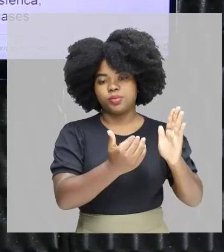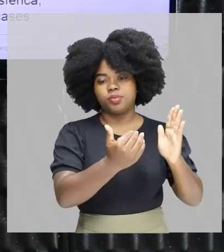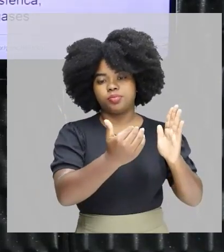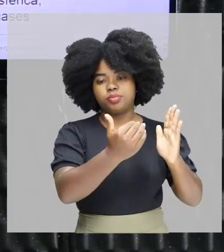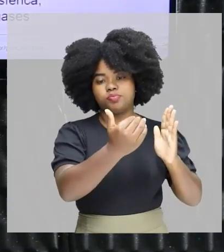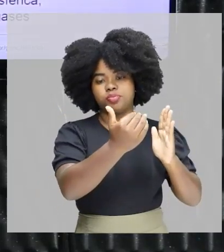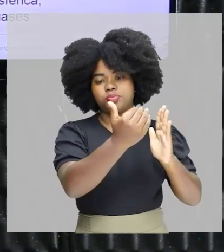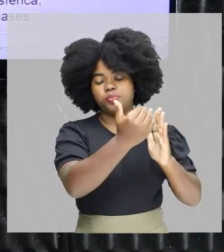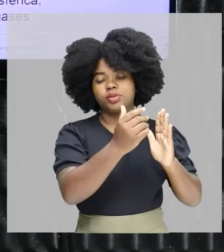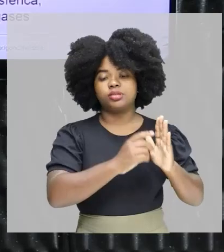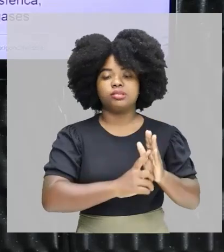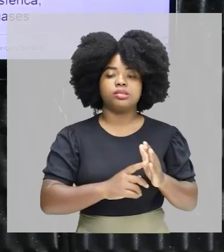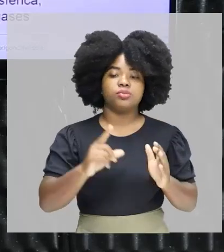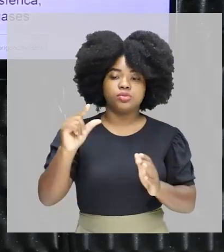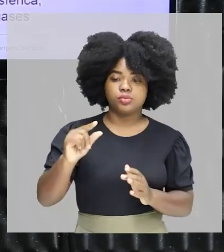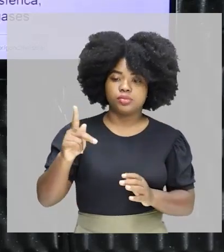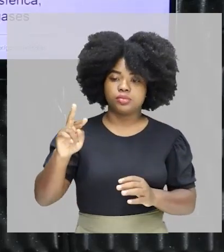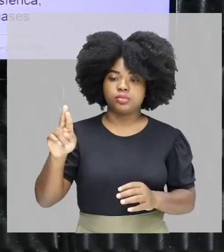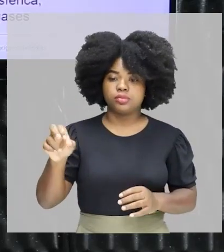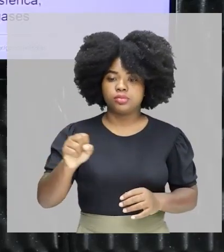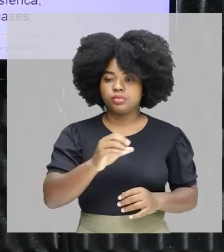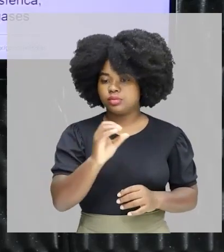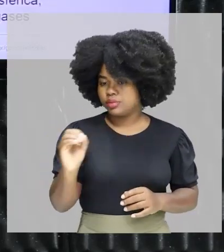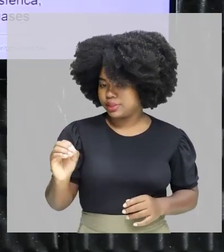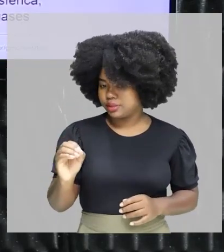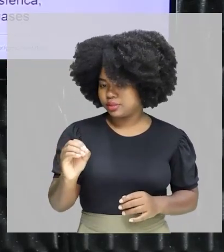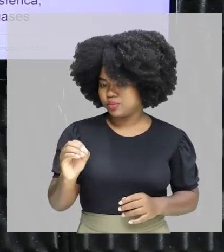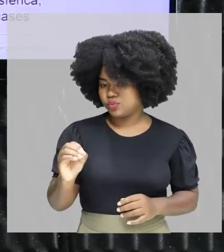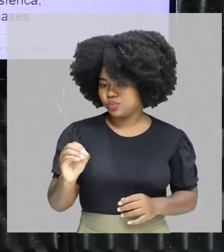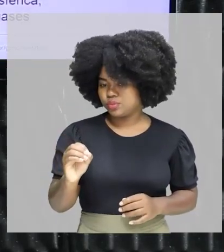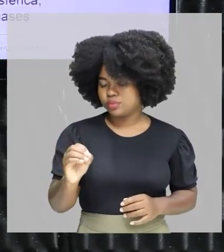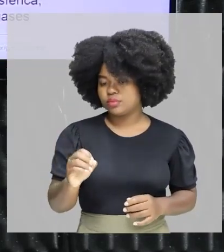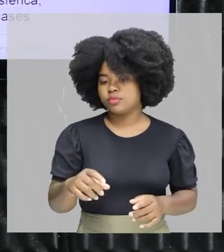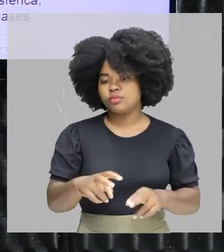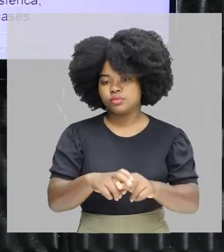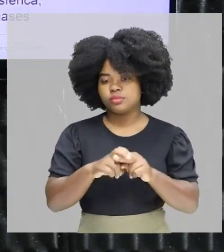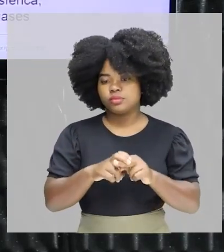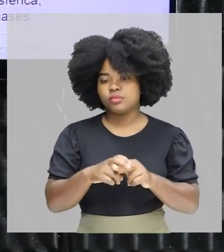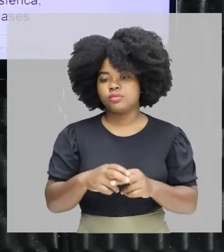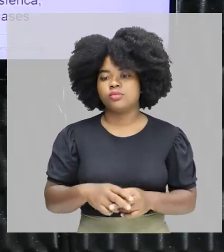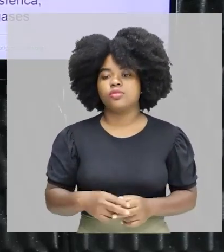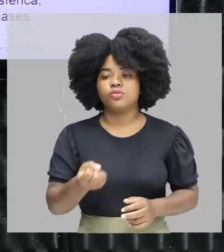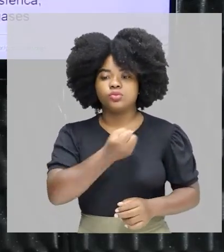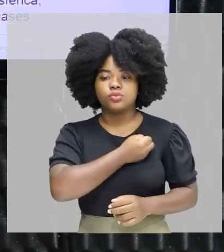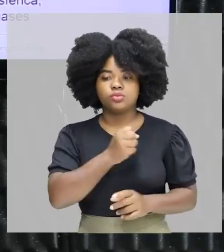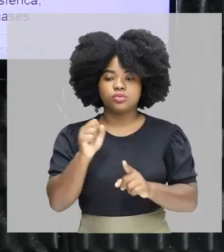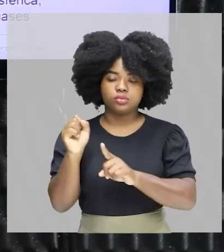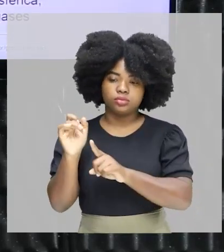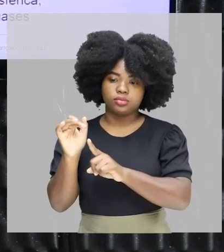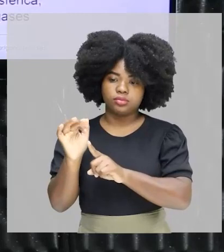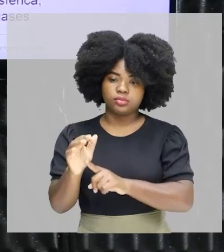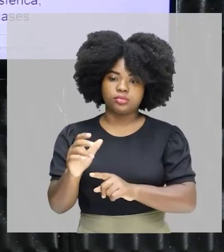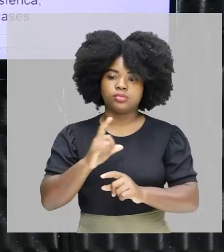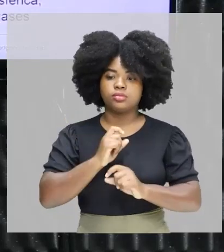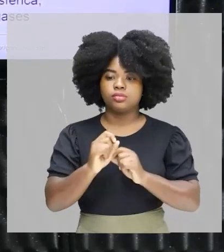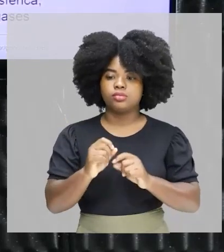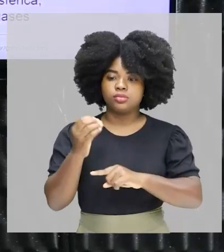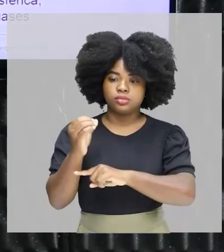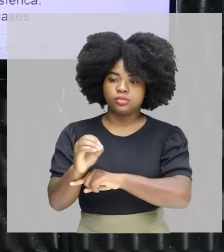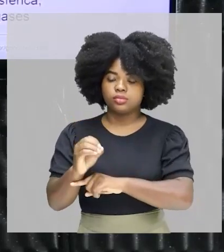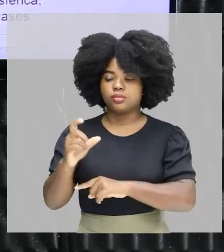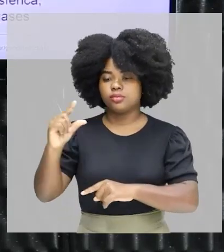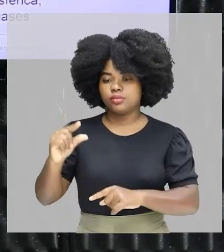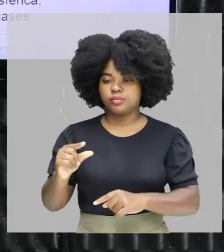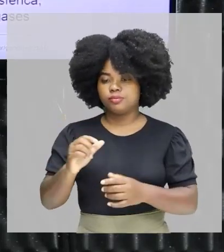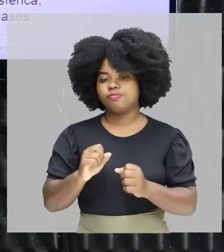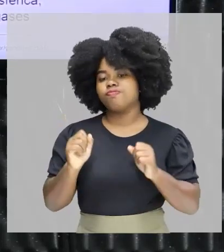ter uma menor pressão atmosférica, portanto, o valor da pressão parcial de oxigênio será